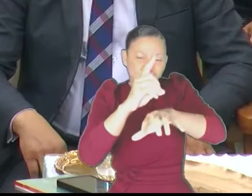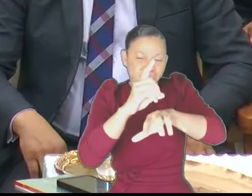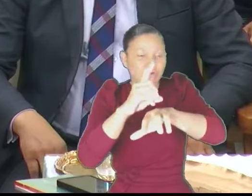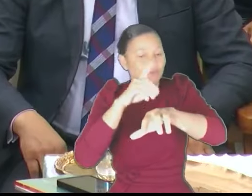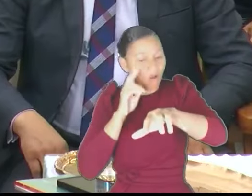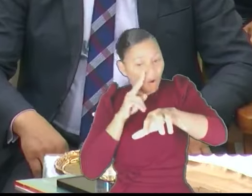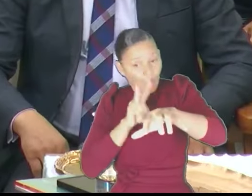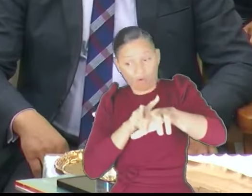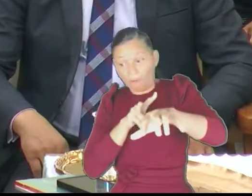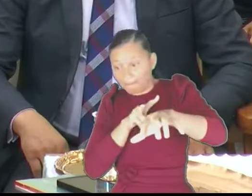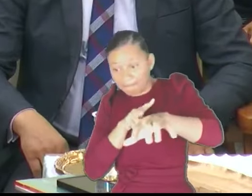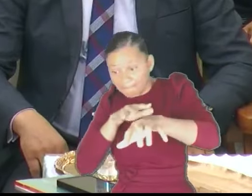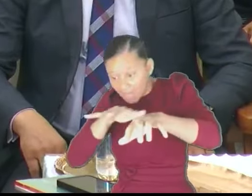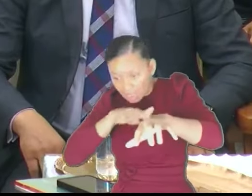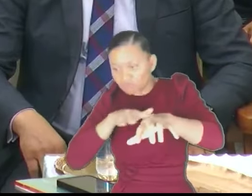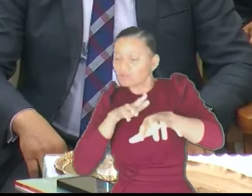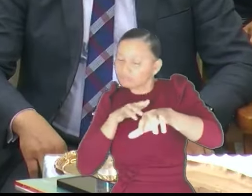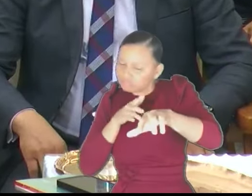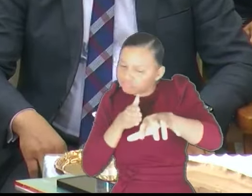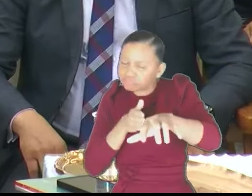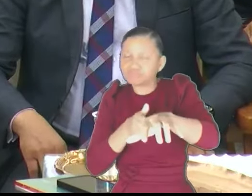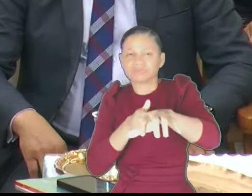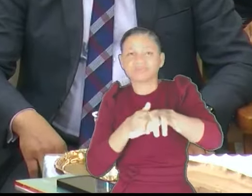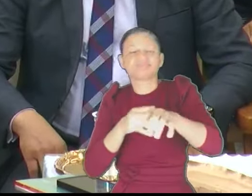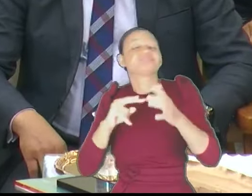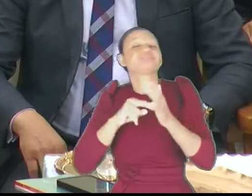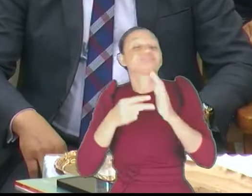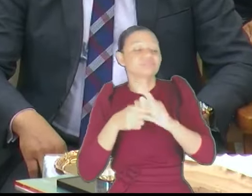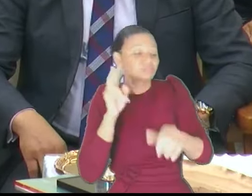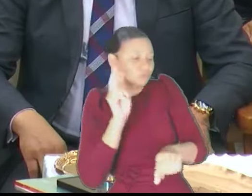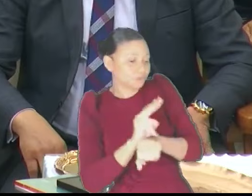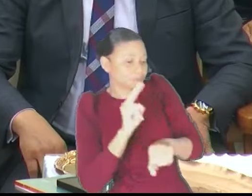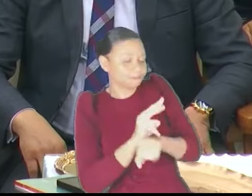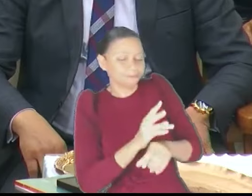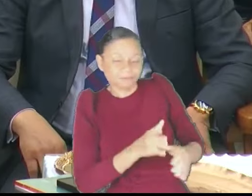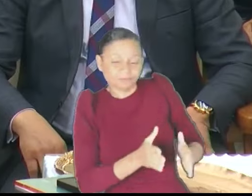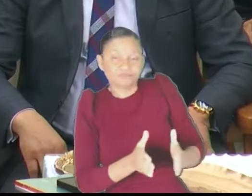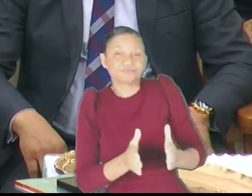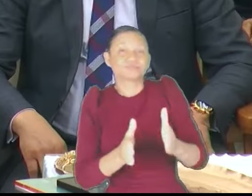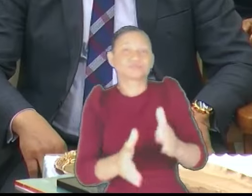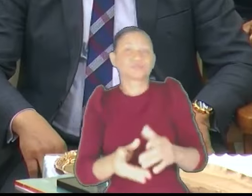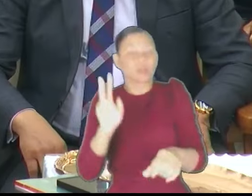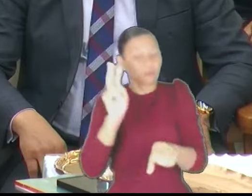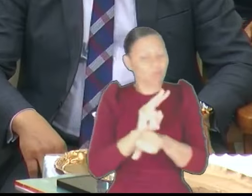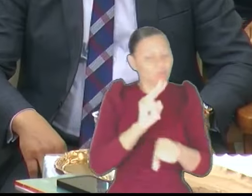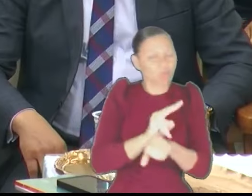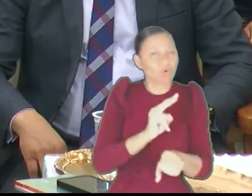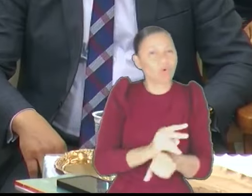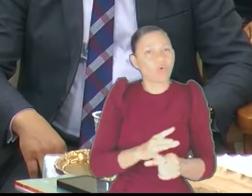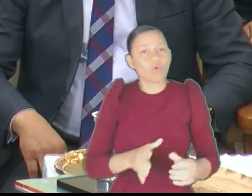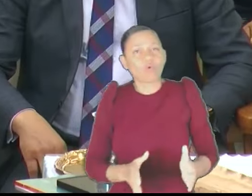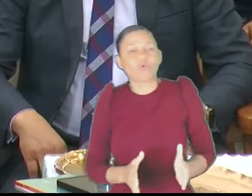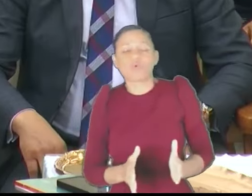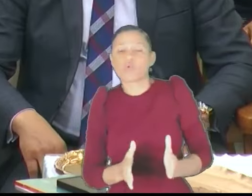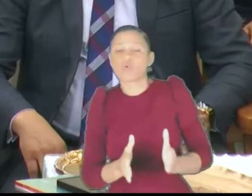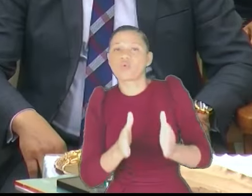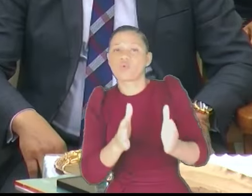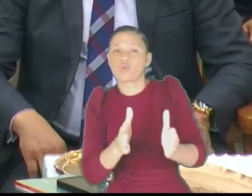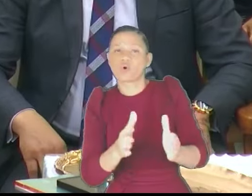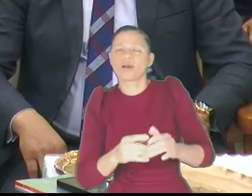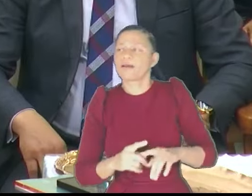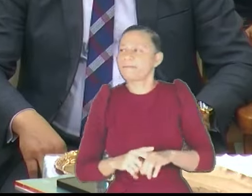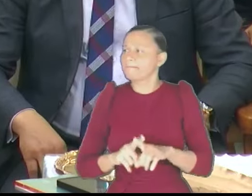movem. O que é isso? Eu sou proteção e direção. Proteção e direção.